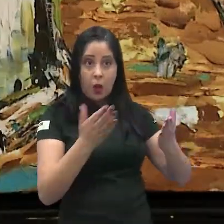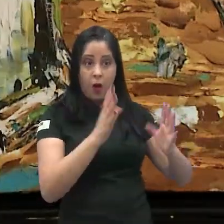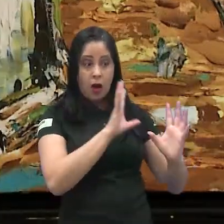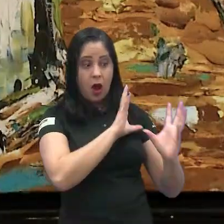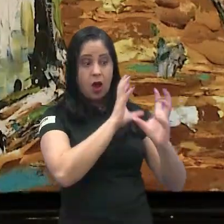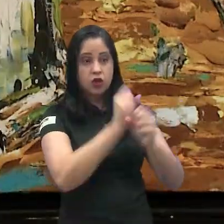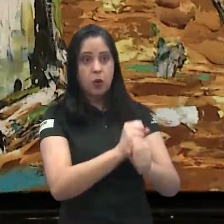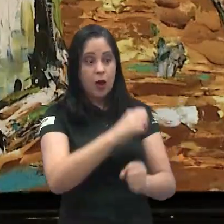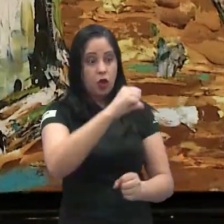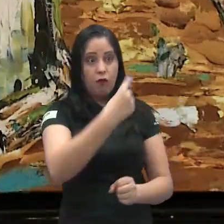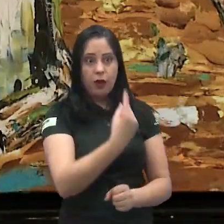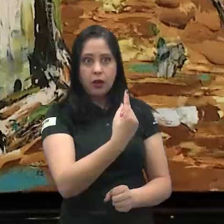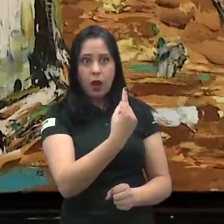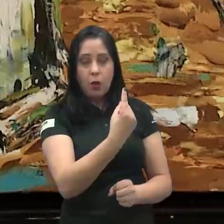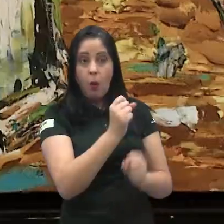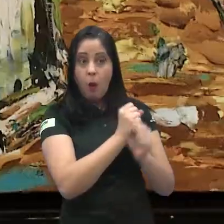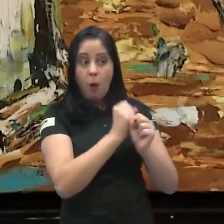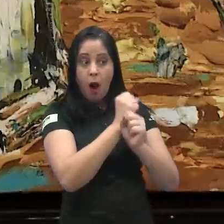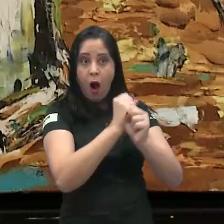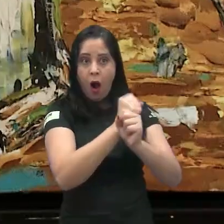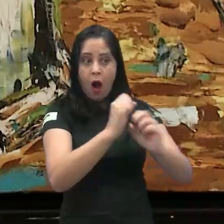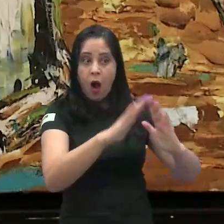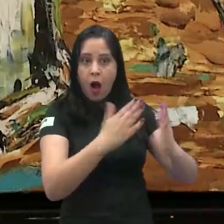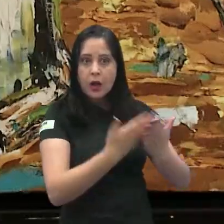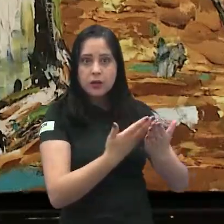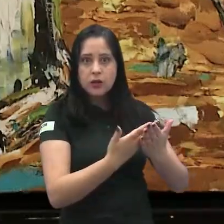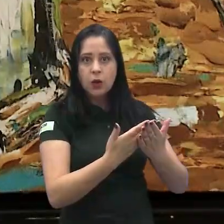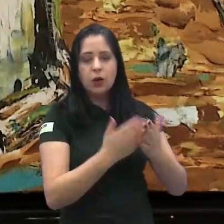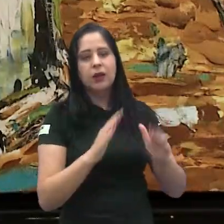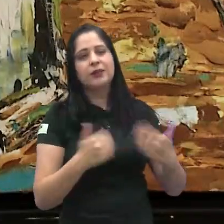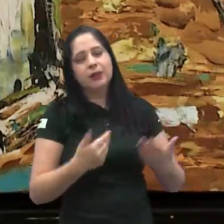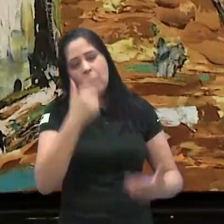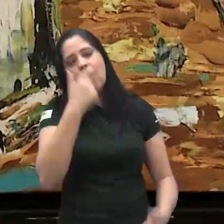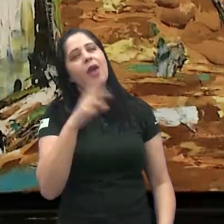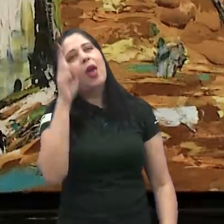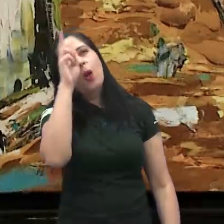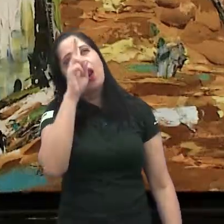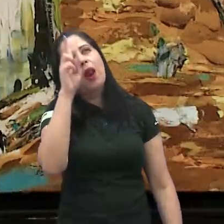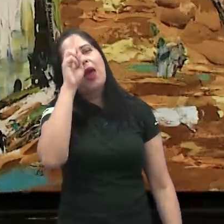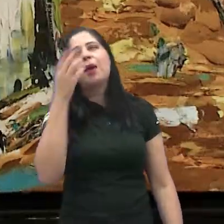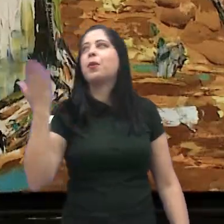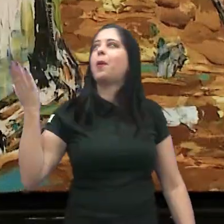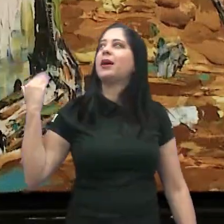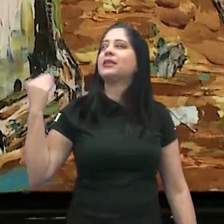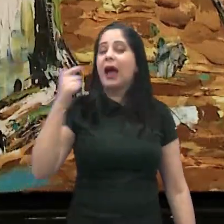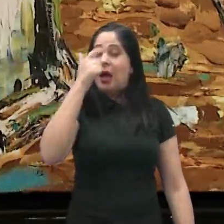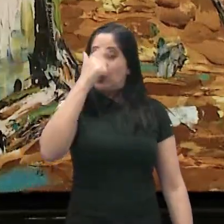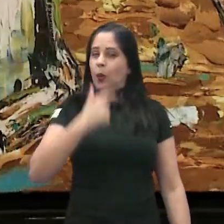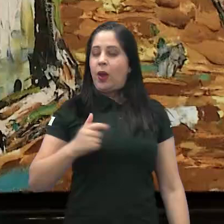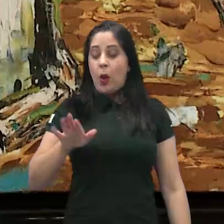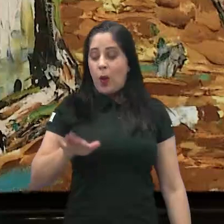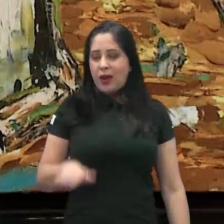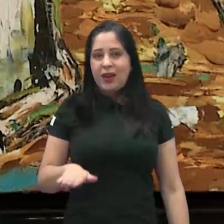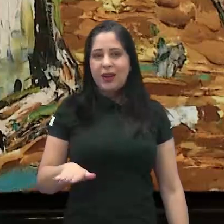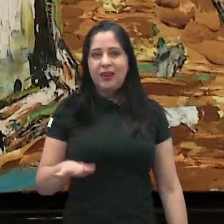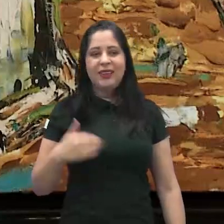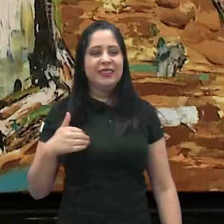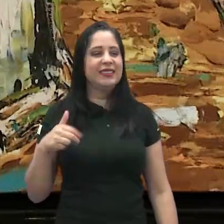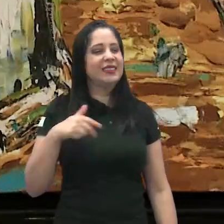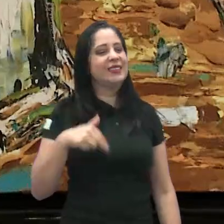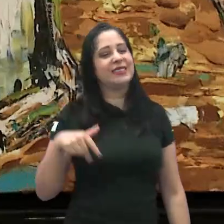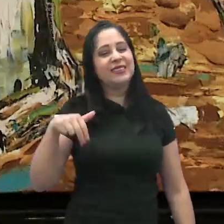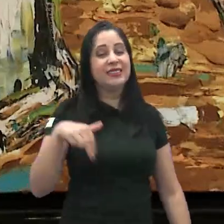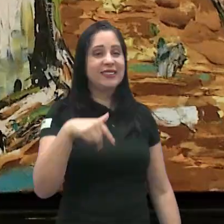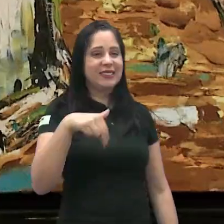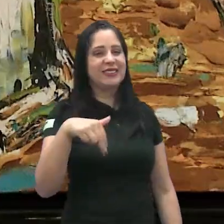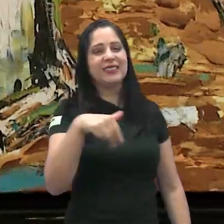de hoje. Então a minha relação, posso me lembrar de tempos de criança, vindo ao Éden Lar,